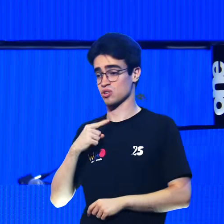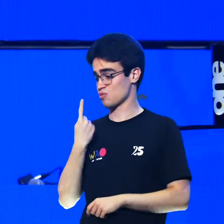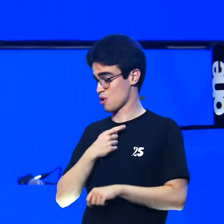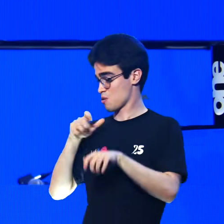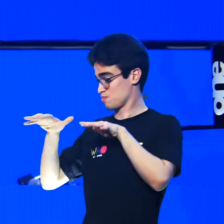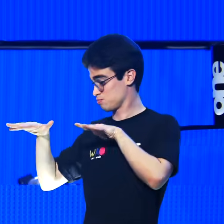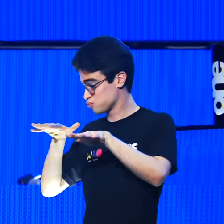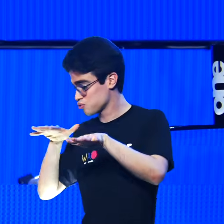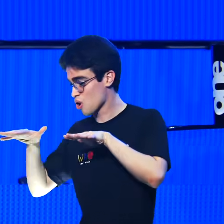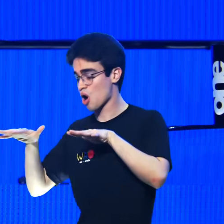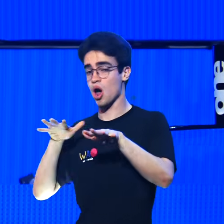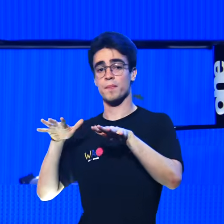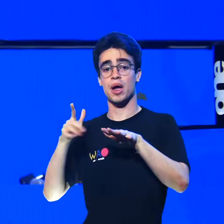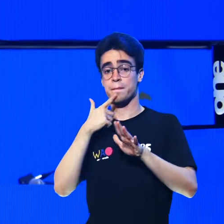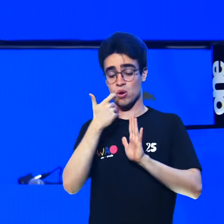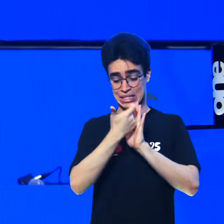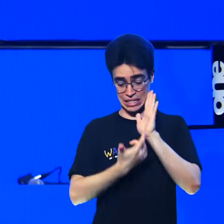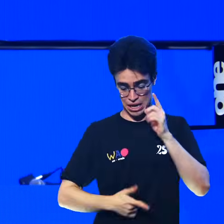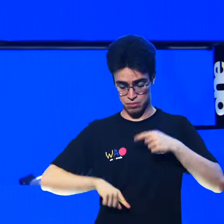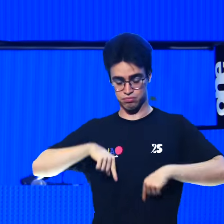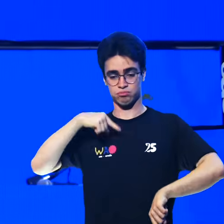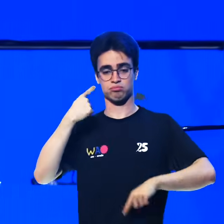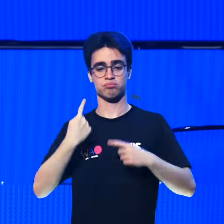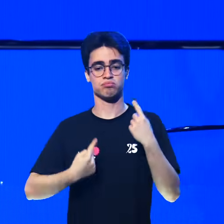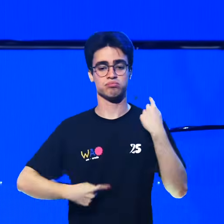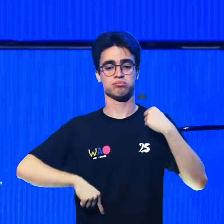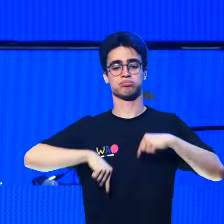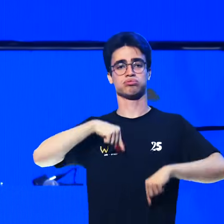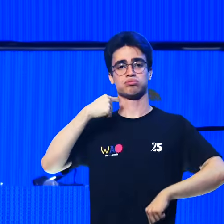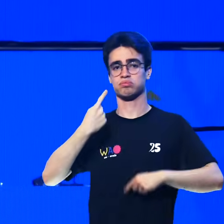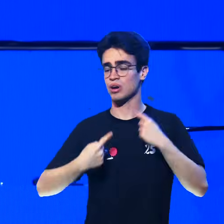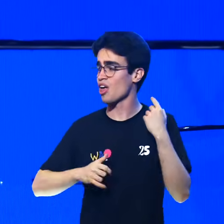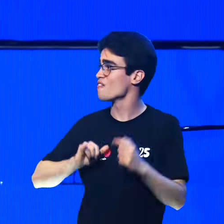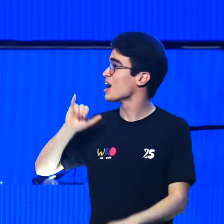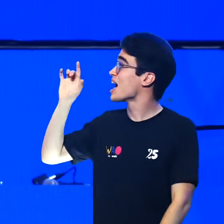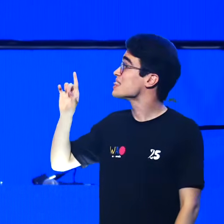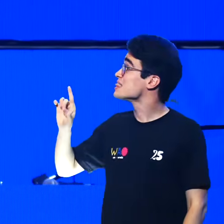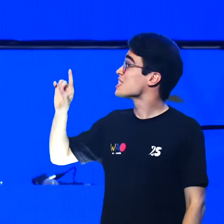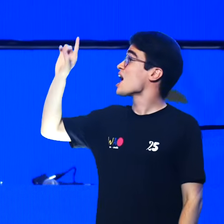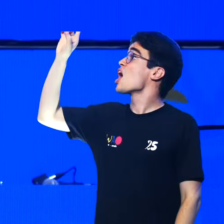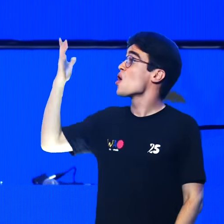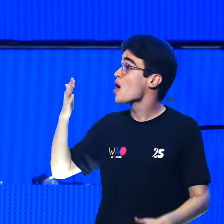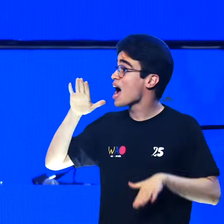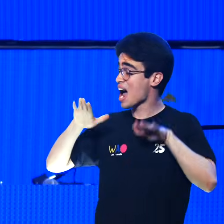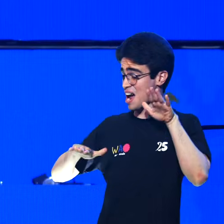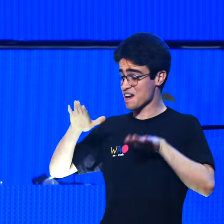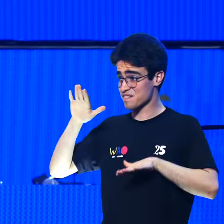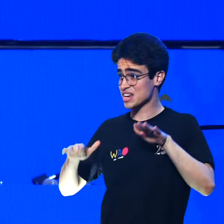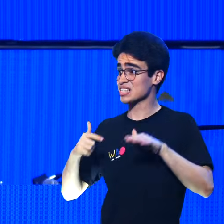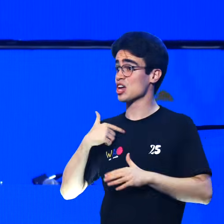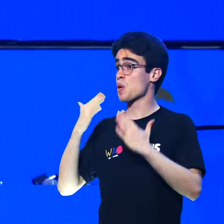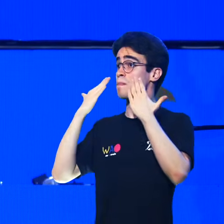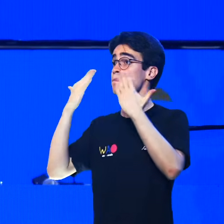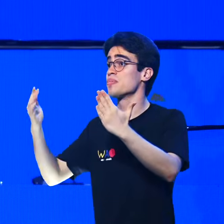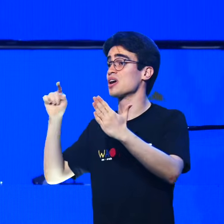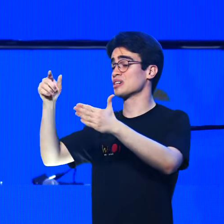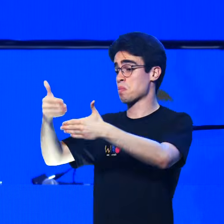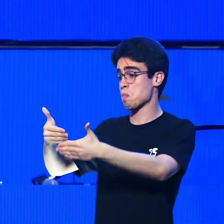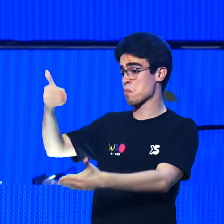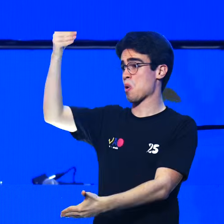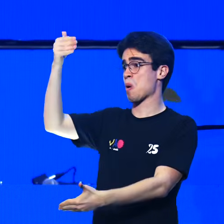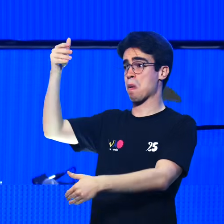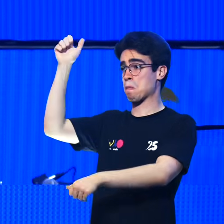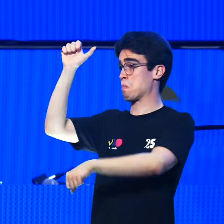nosso sangue está se movimentando, e nós estamos dizendo: Deus, mesmo que eu esteja diante de um muro de